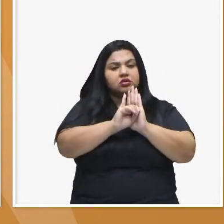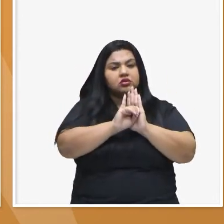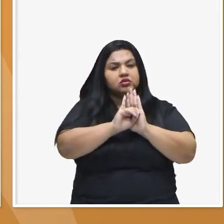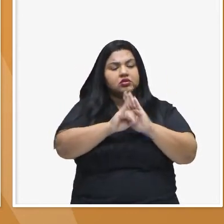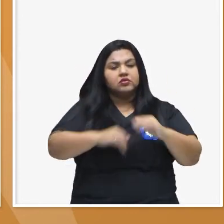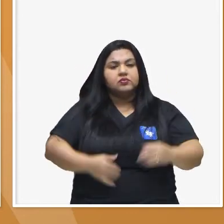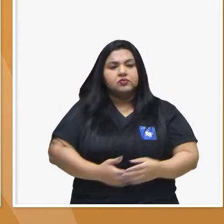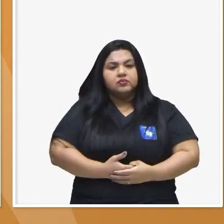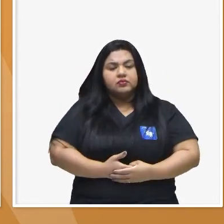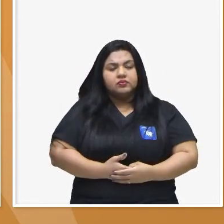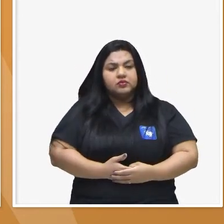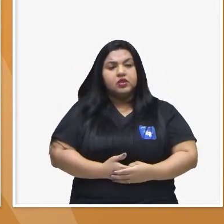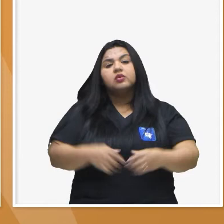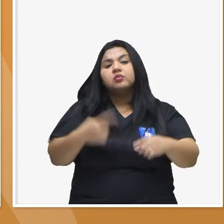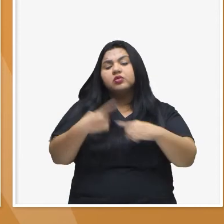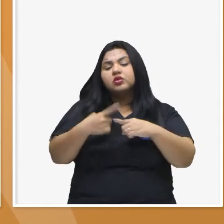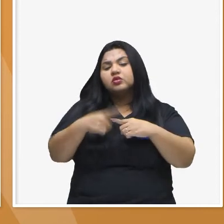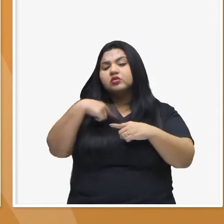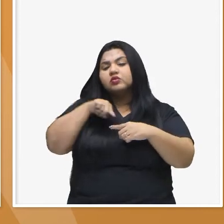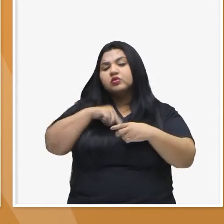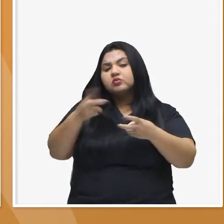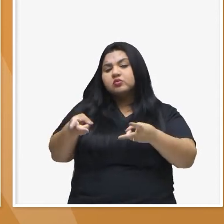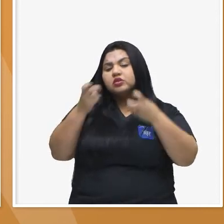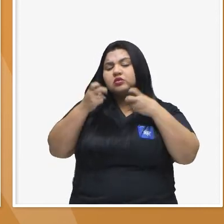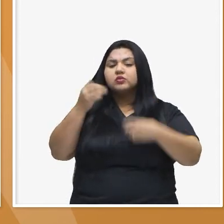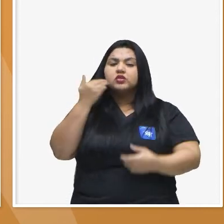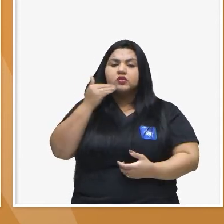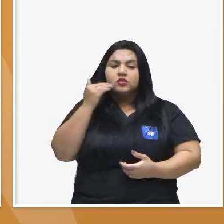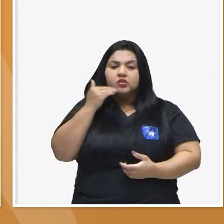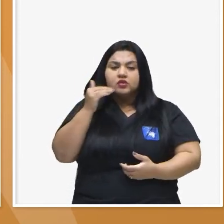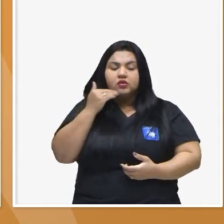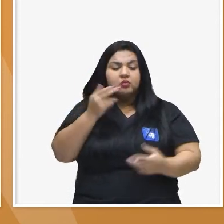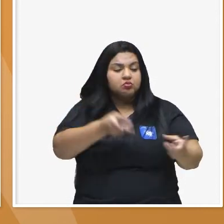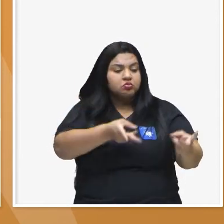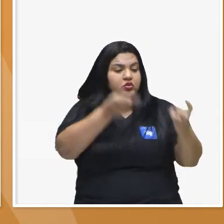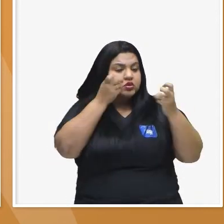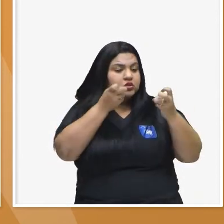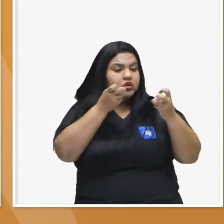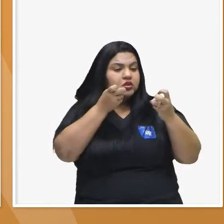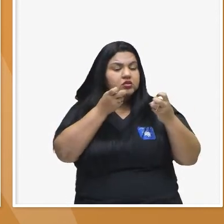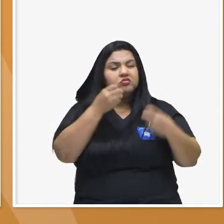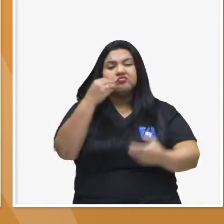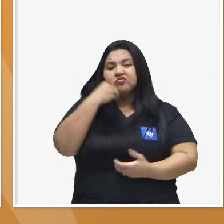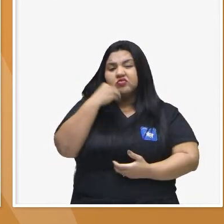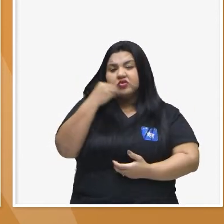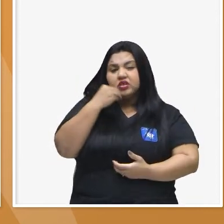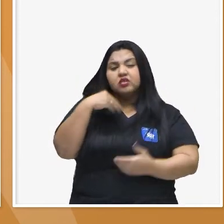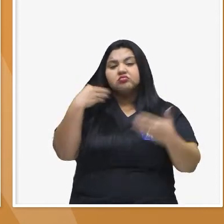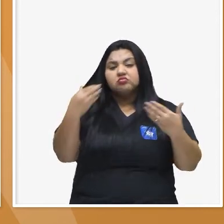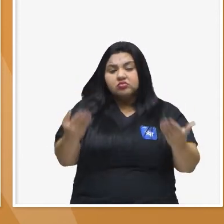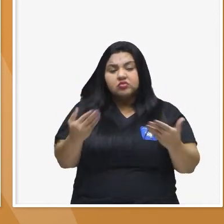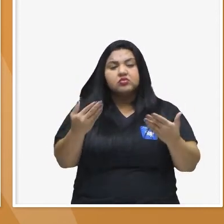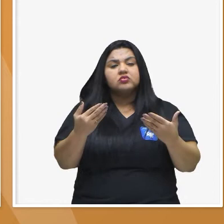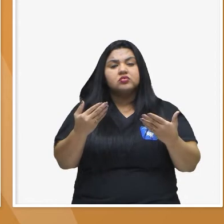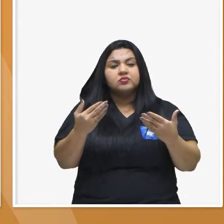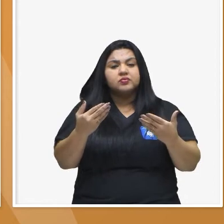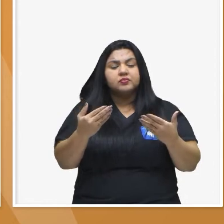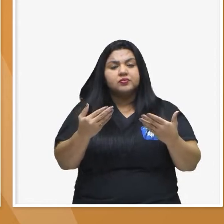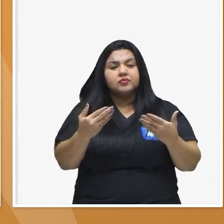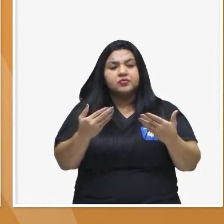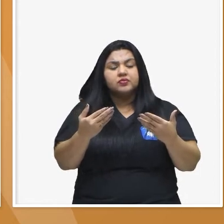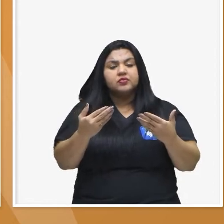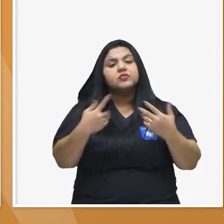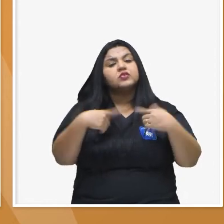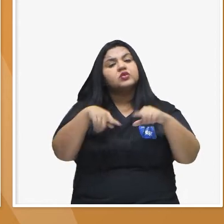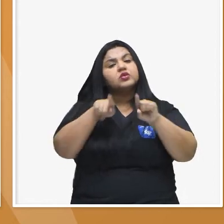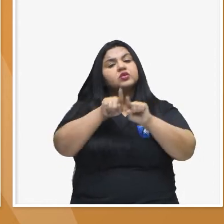identidade porque nós vamos percebendo nossos defeitos, nós vamos percebendo nossas fragilidades, nós vamos, né, identificando